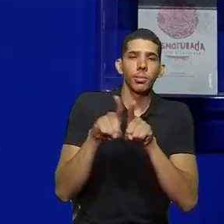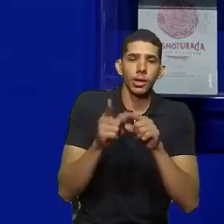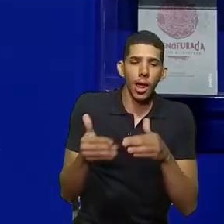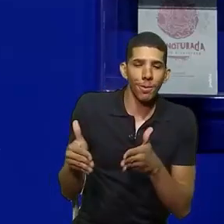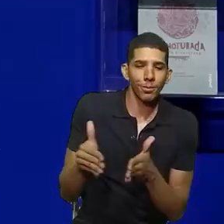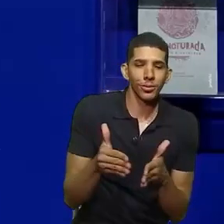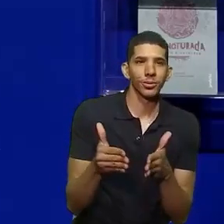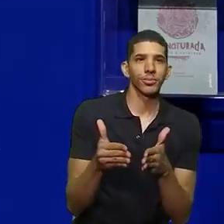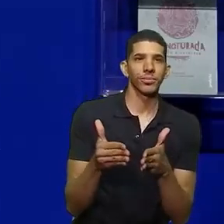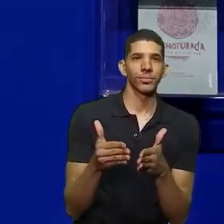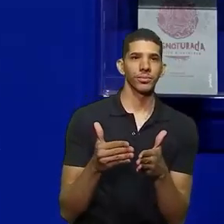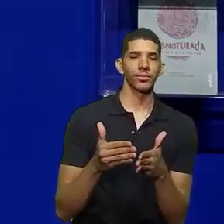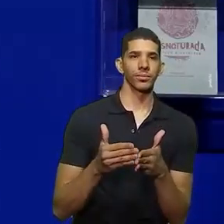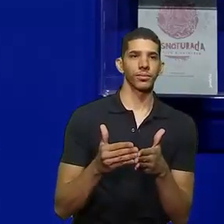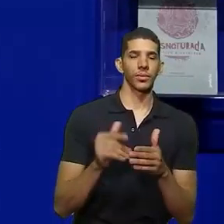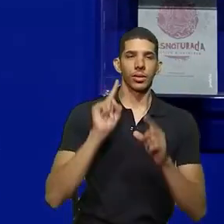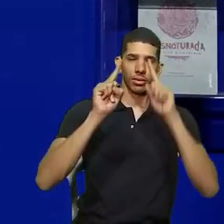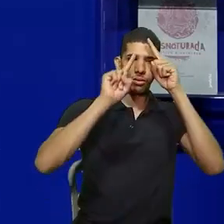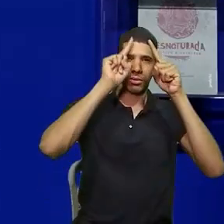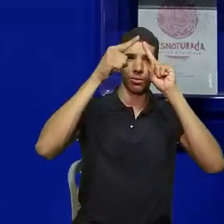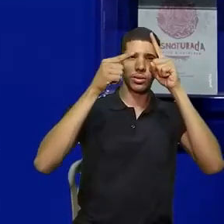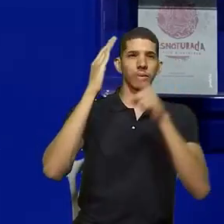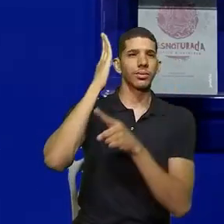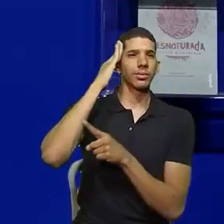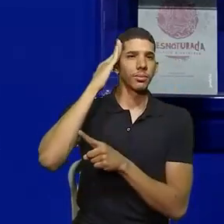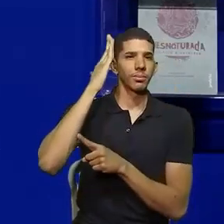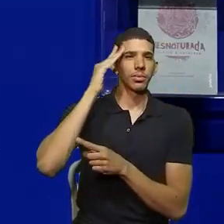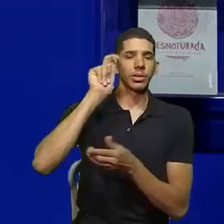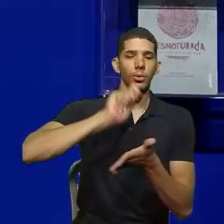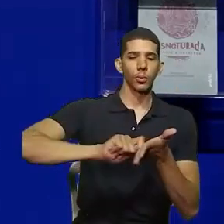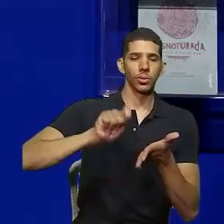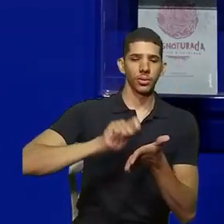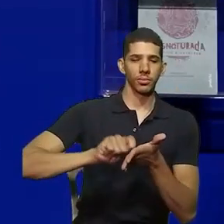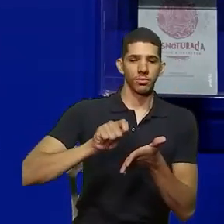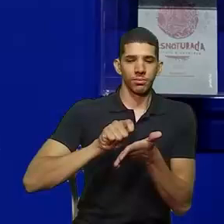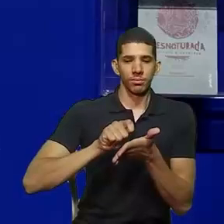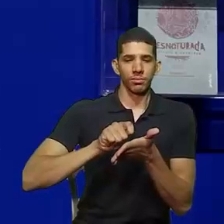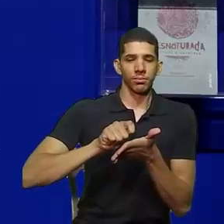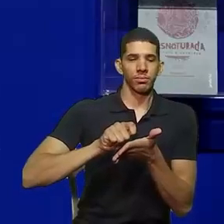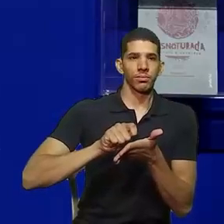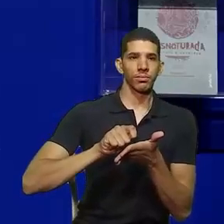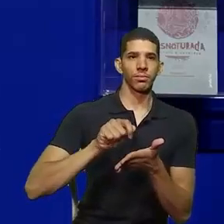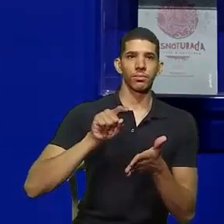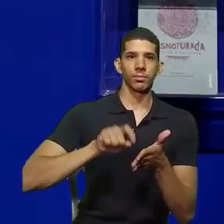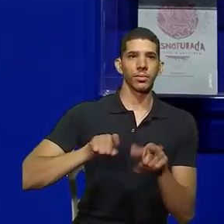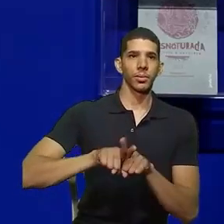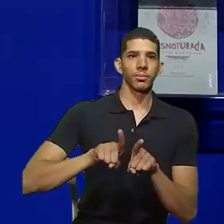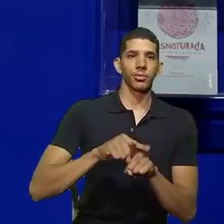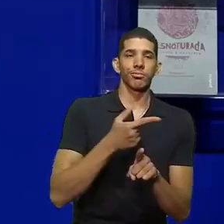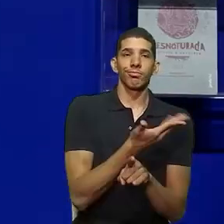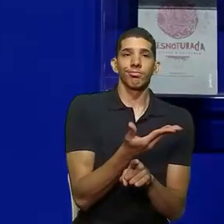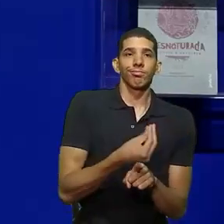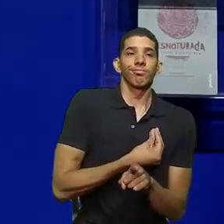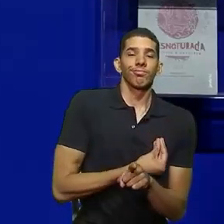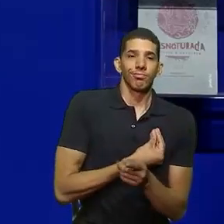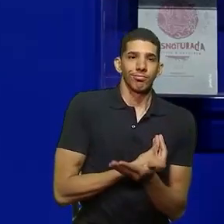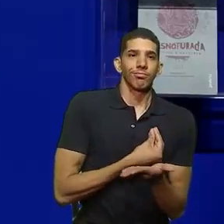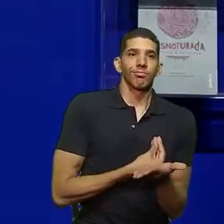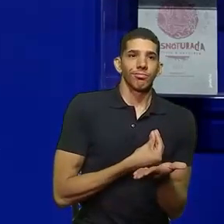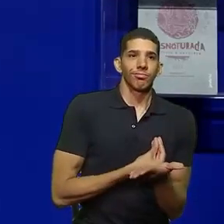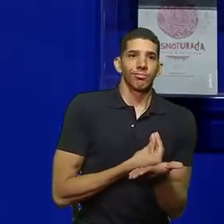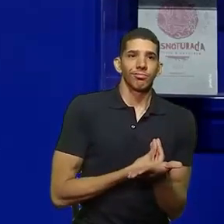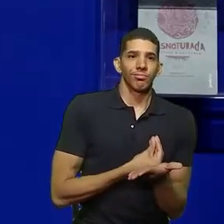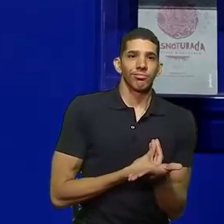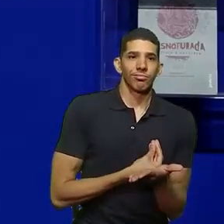da ficção, talvez a gente não estivesse aqui. Ai, que linda,